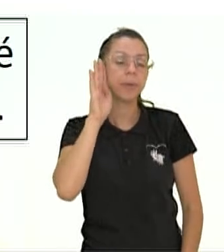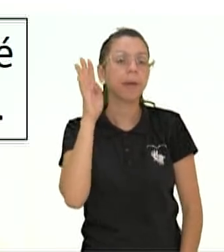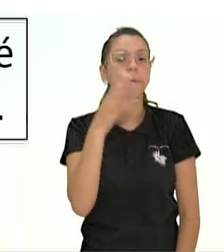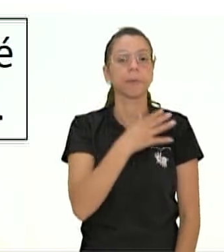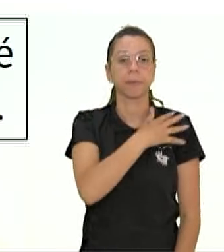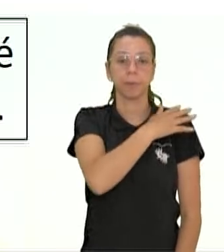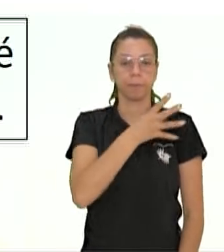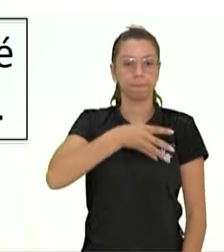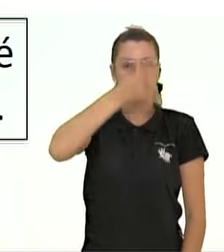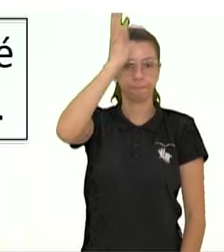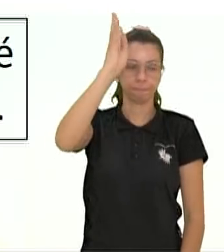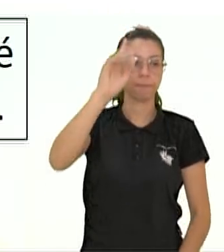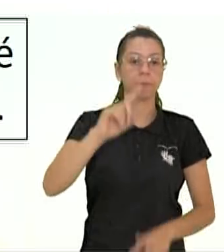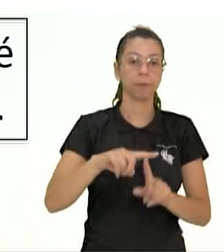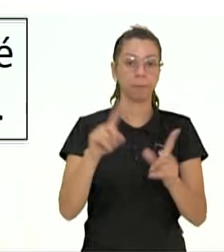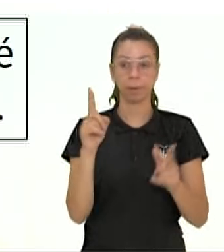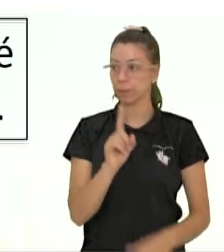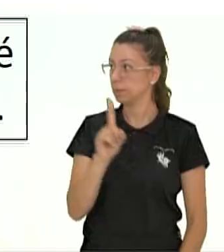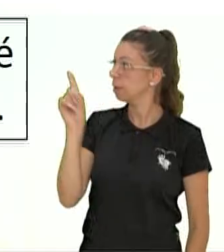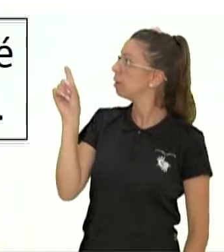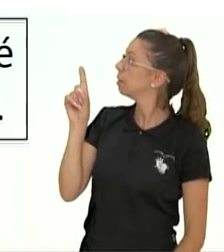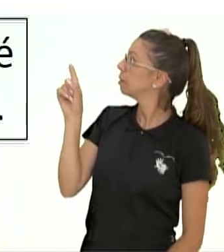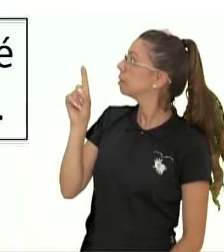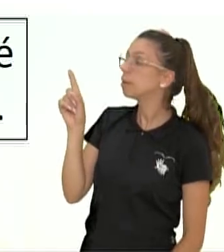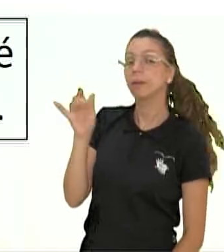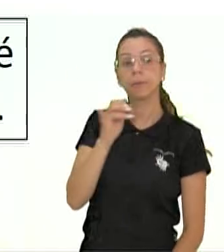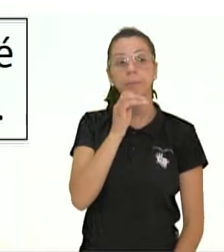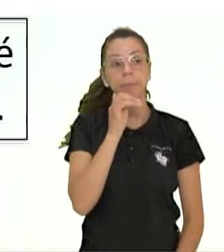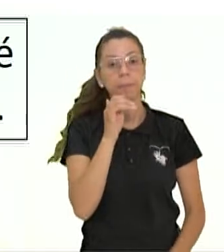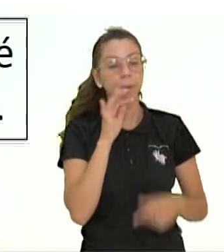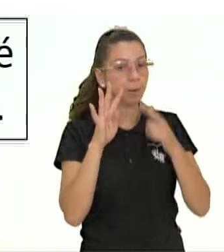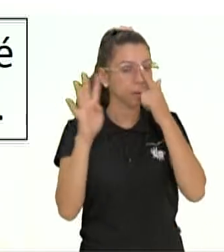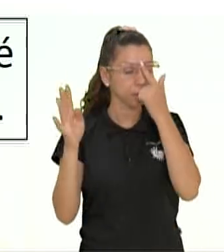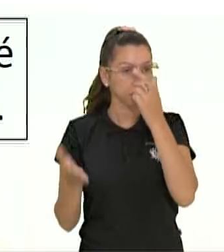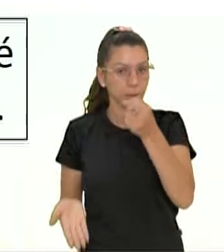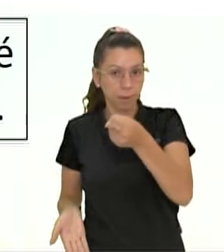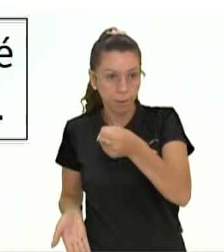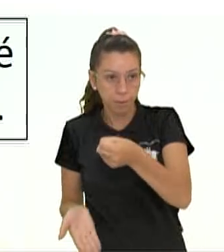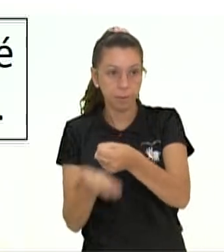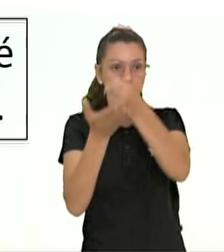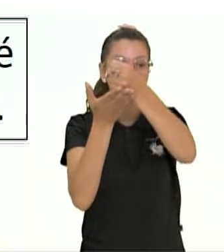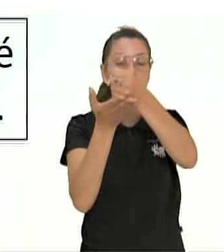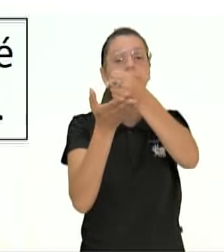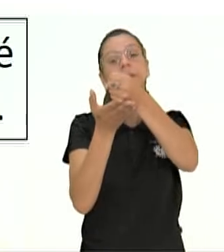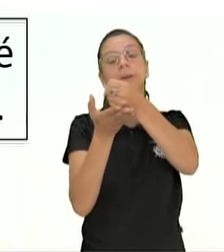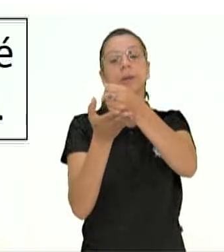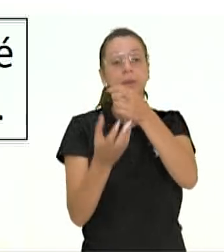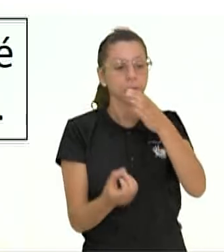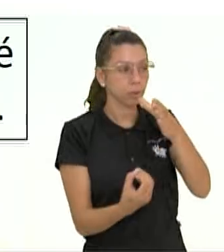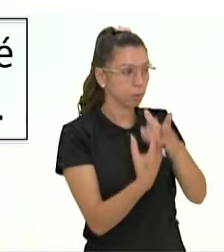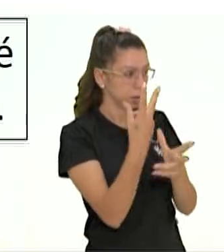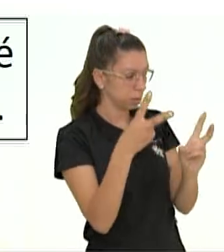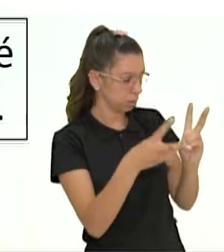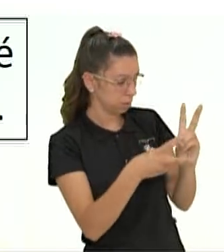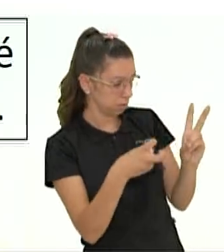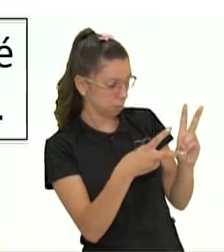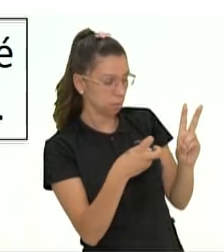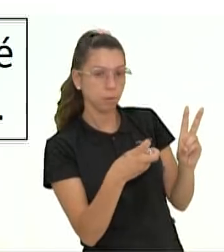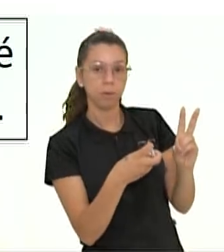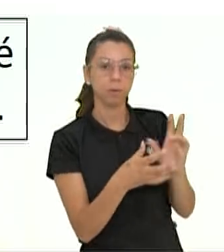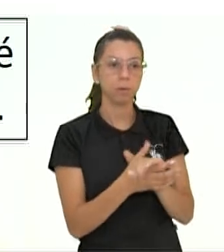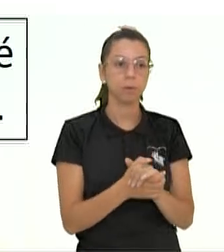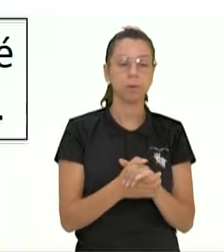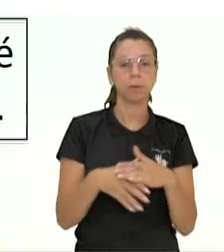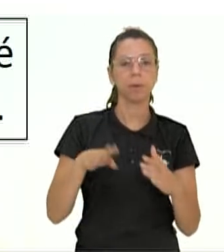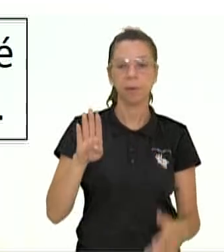exército romano. Mas aqui, se nós pensarmos que a peteca de origem indígena, muito